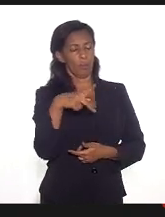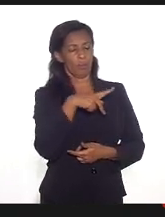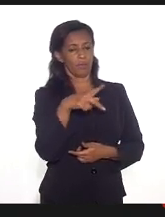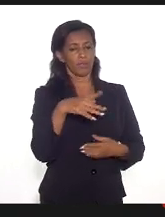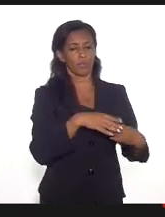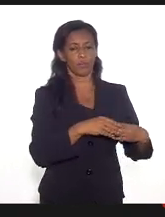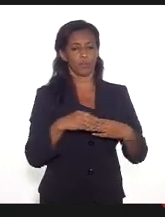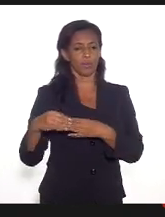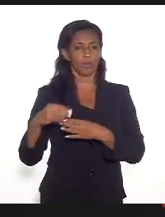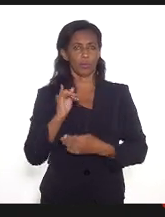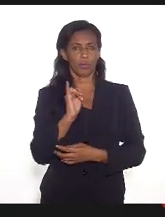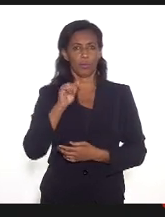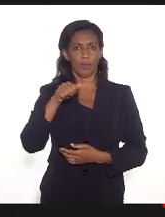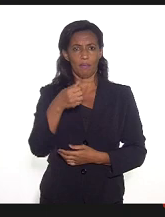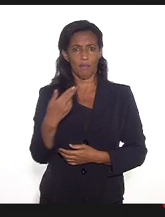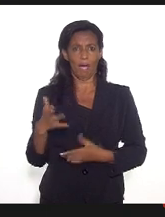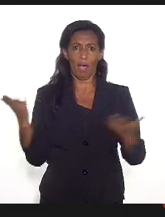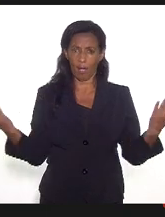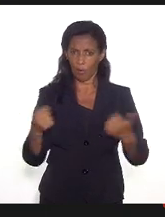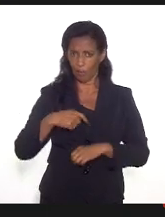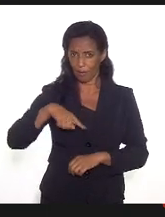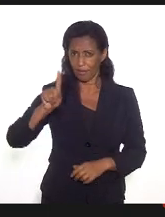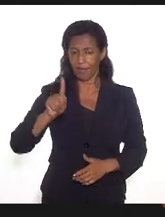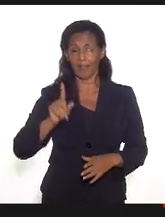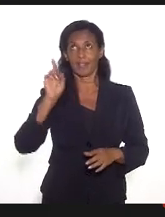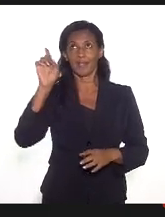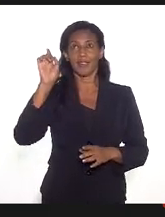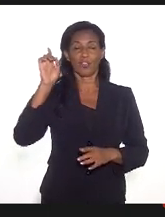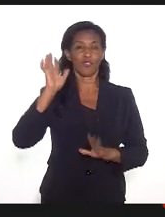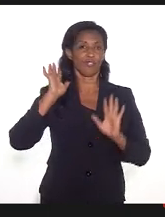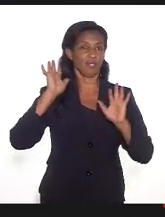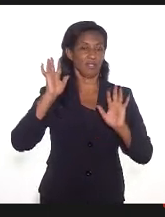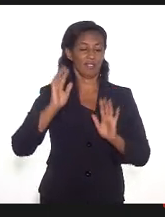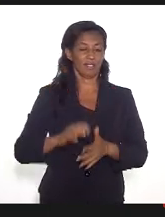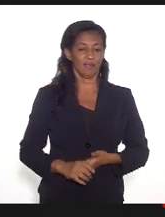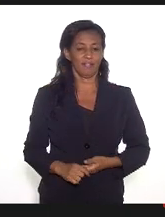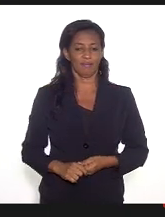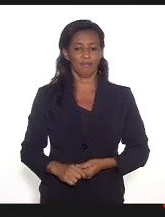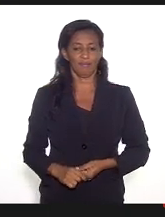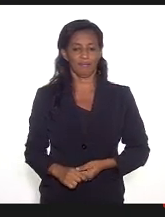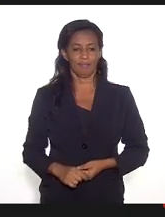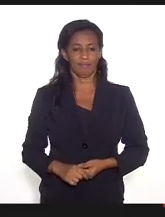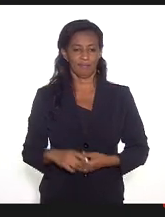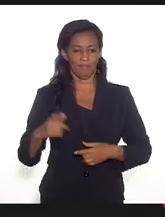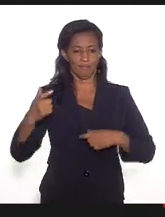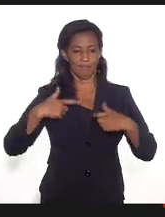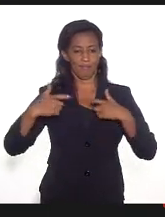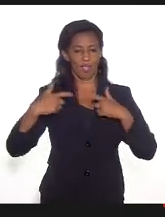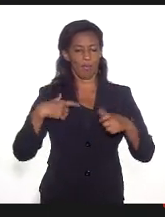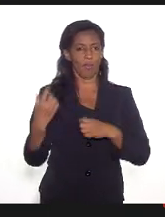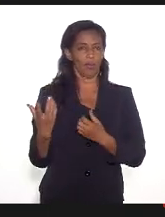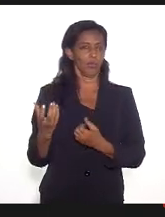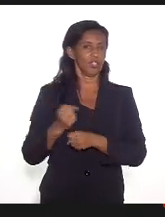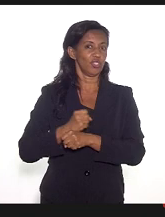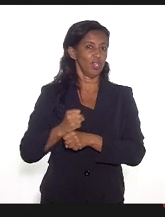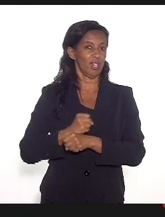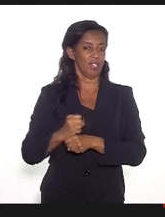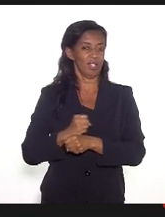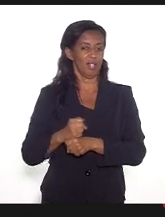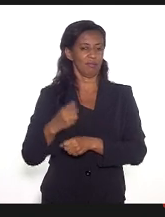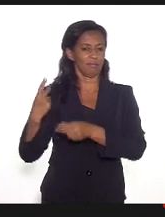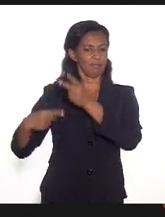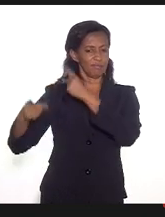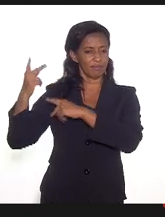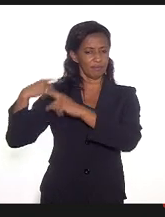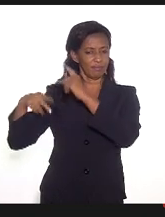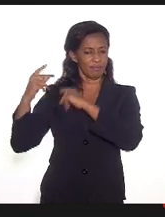do IMAR, que agora vai, né, professor? Agora, se Deus quiser, é uma luta de muitos anos. Desde aquela época